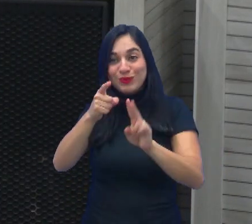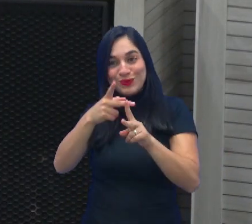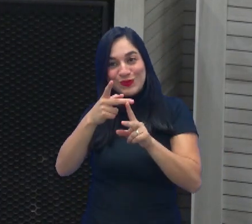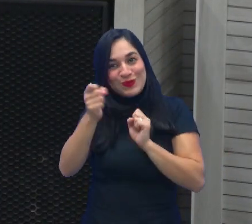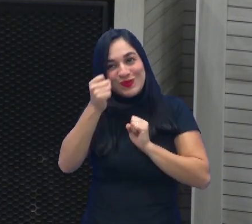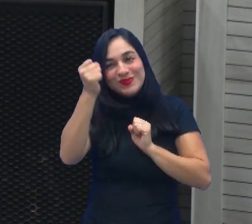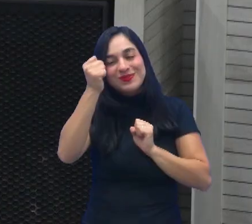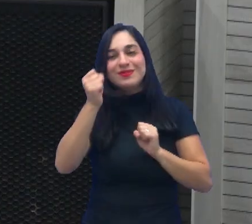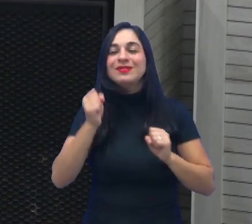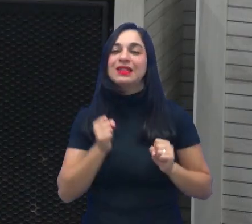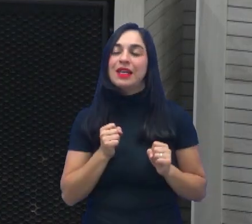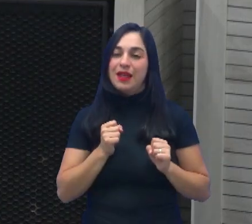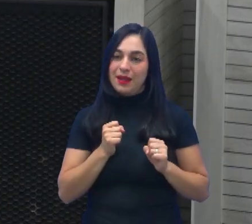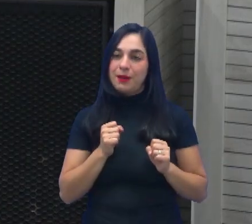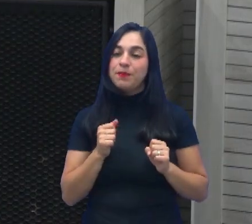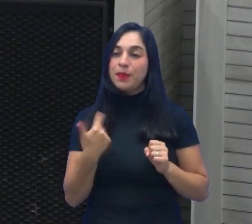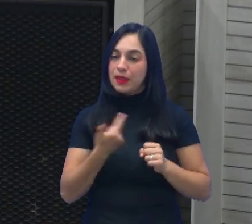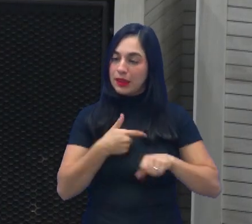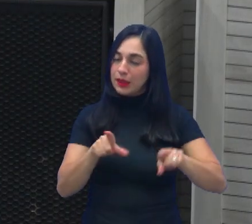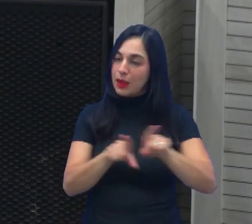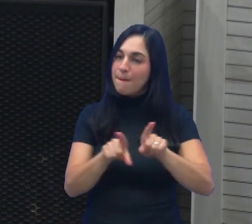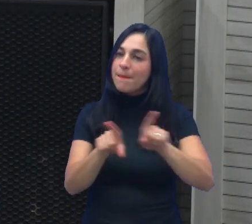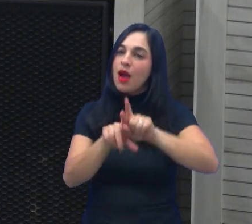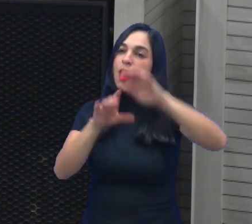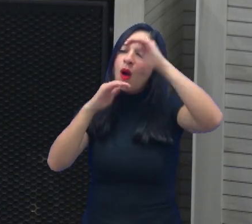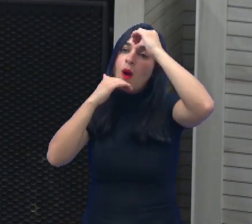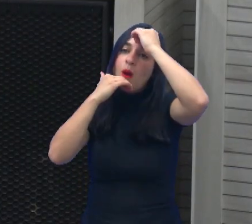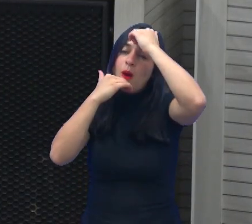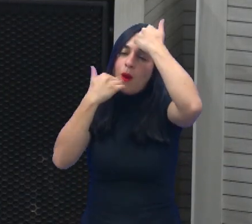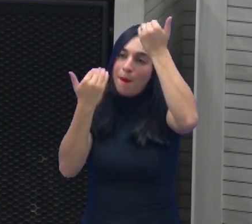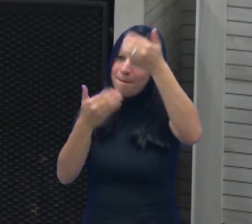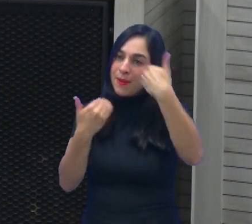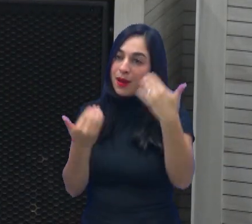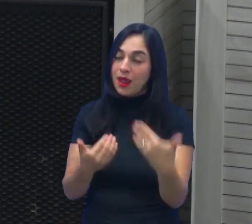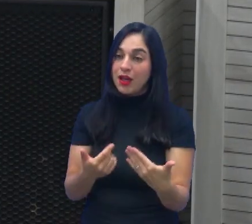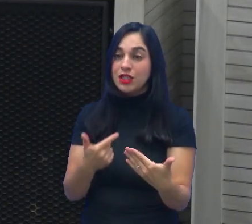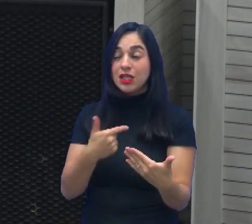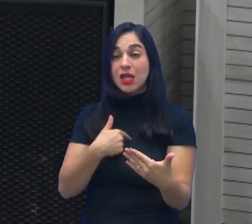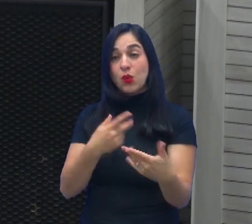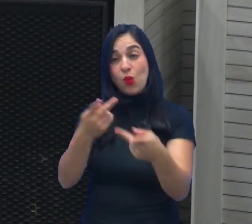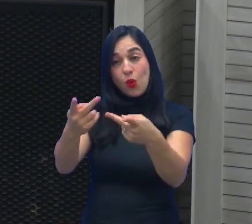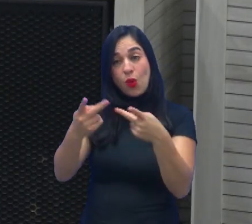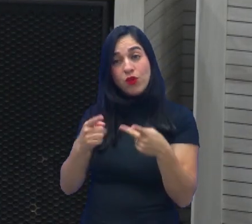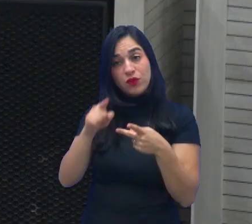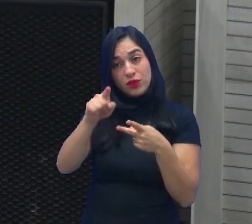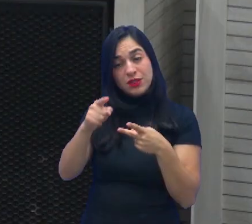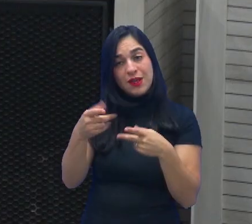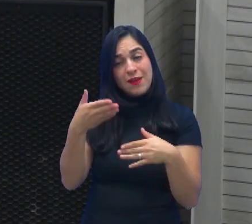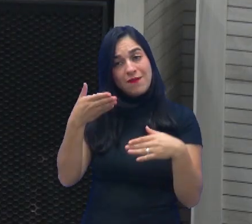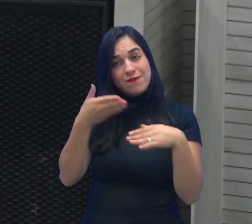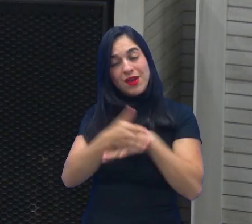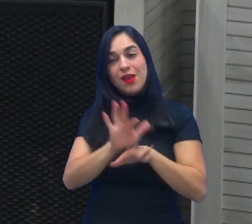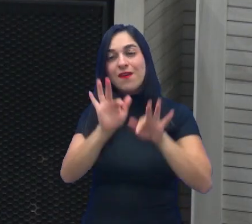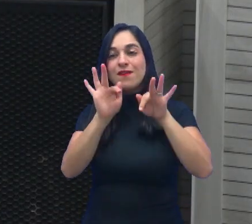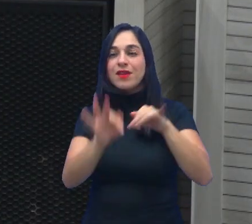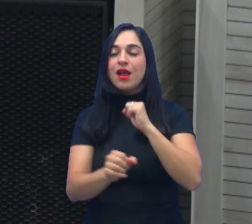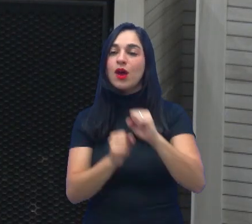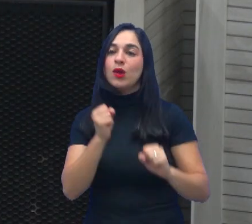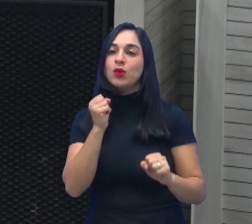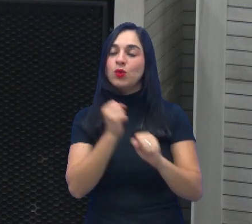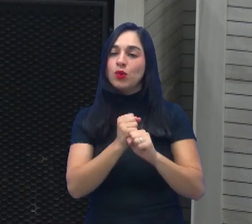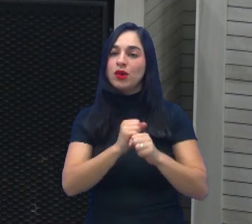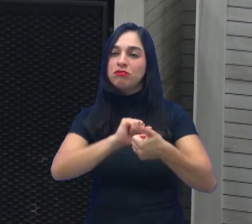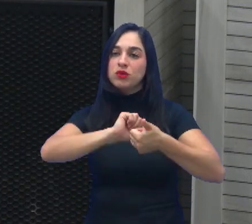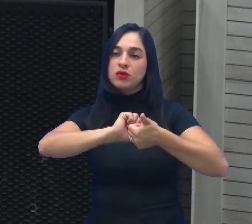aqui também a fazer as homenagens. Já te convido ao final do ano a receber a nossa homenagem dos atletas de destaque de São José dos